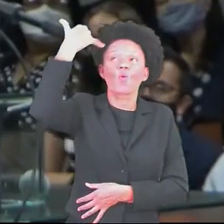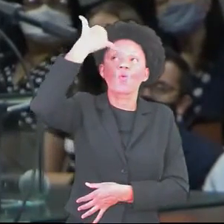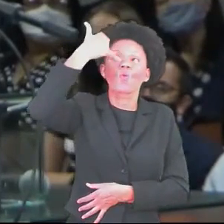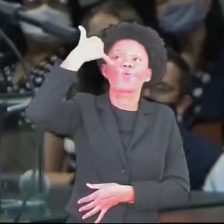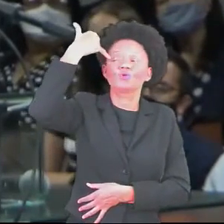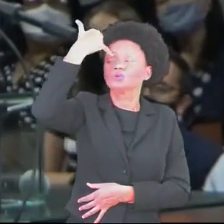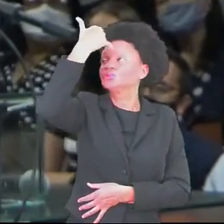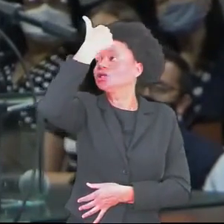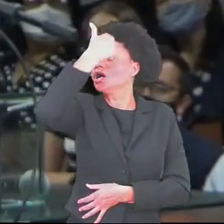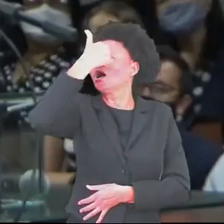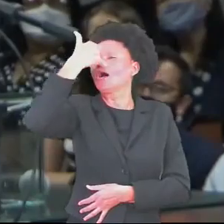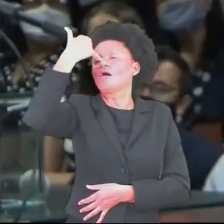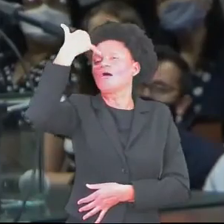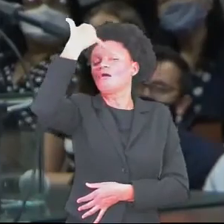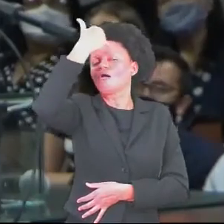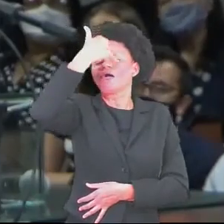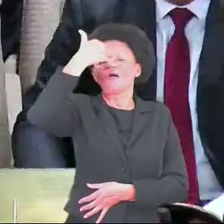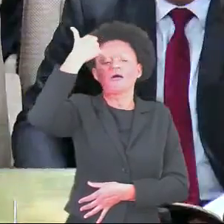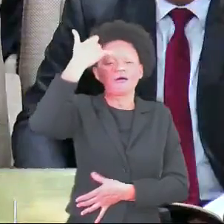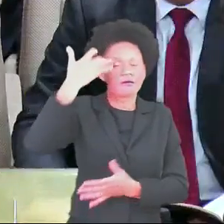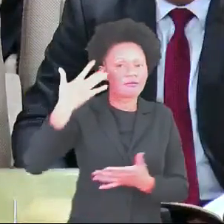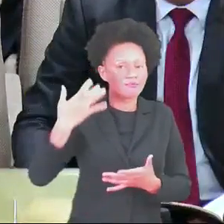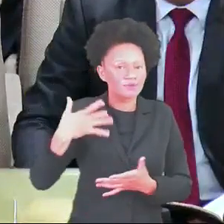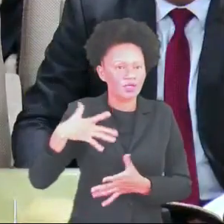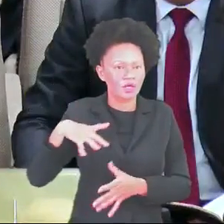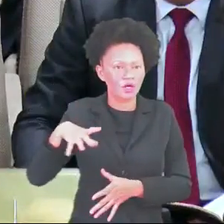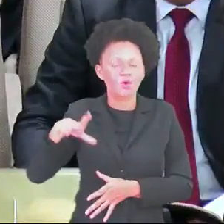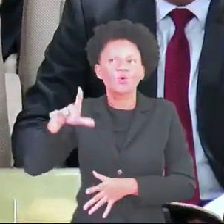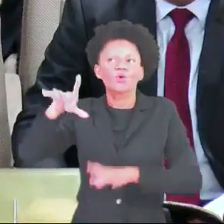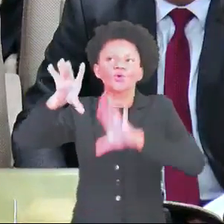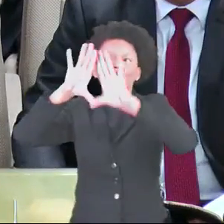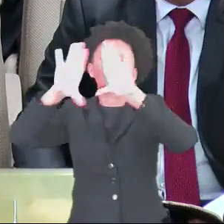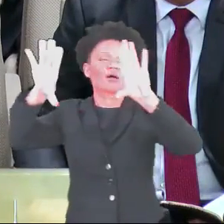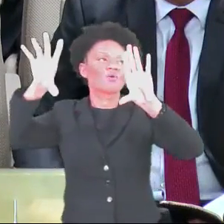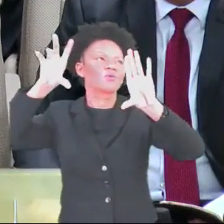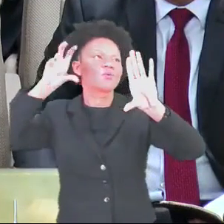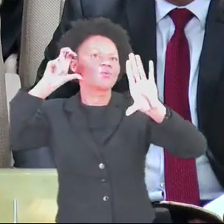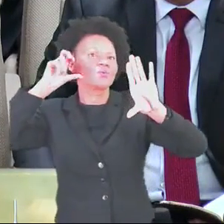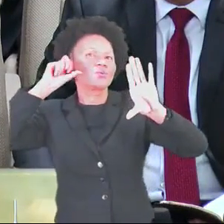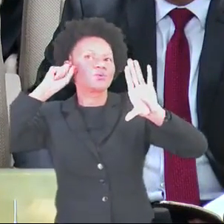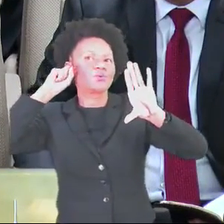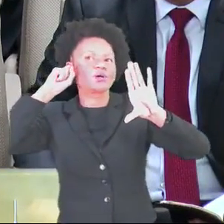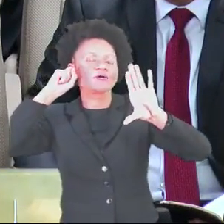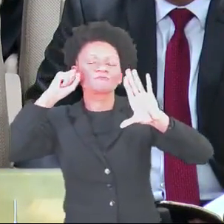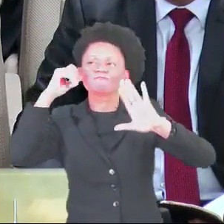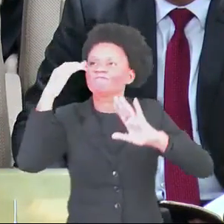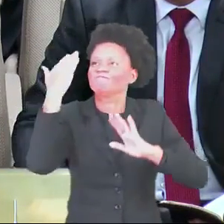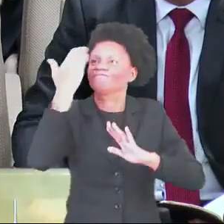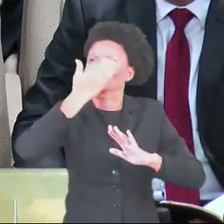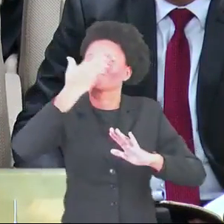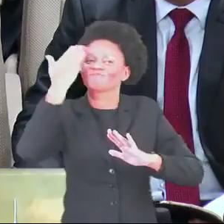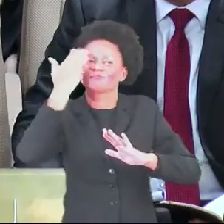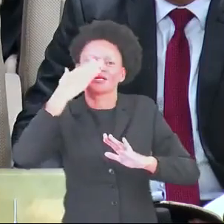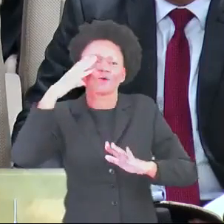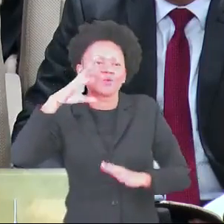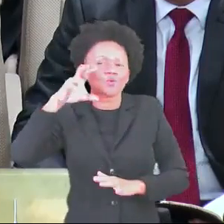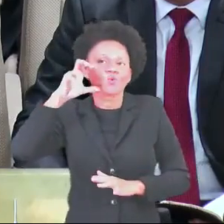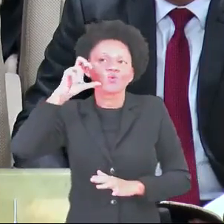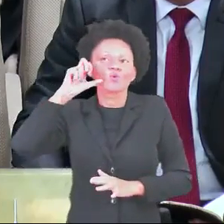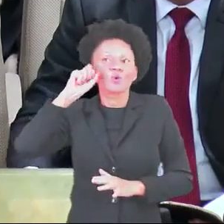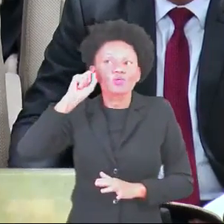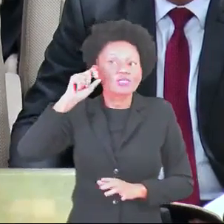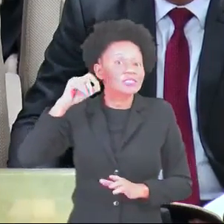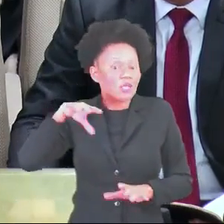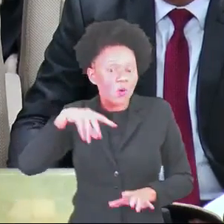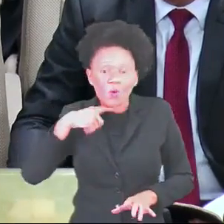olhos, o que nós ouvimos no céu, porque se vê o invisível, mas tem que se ouvir também o